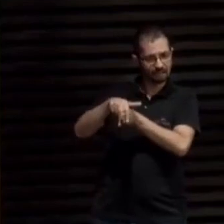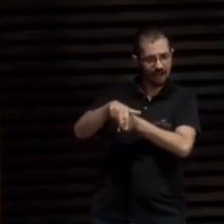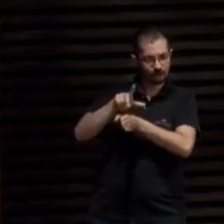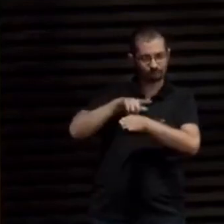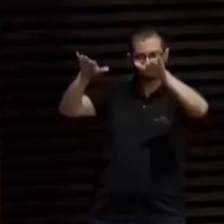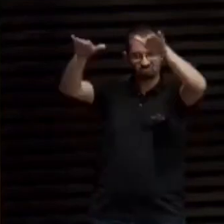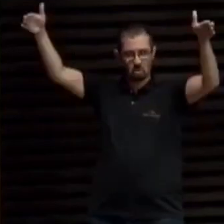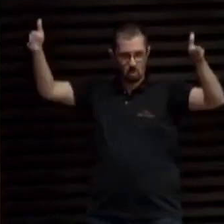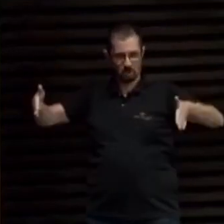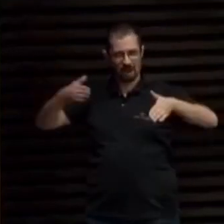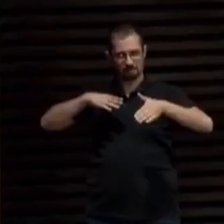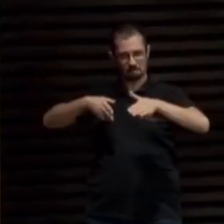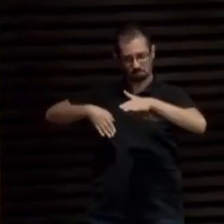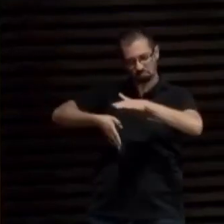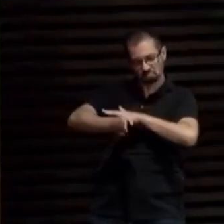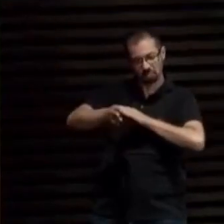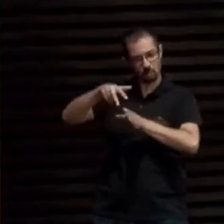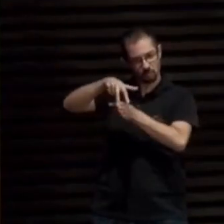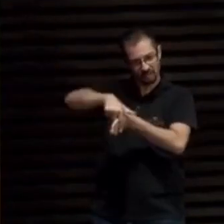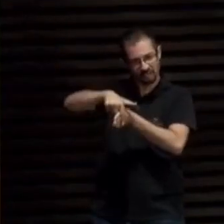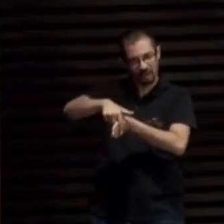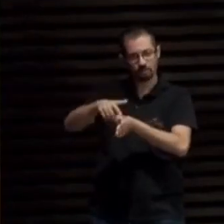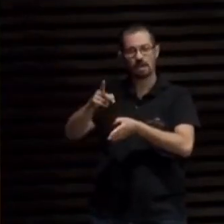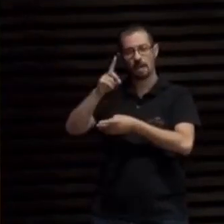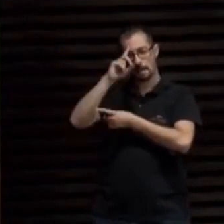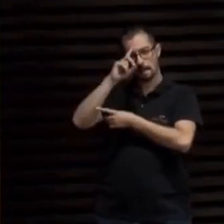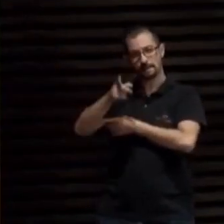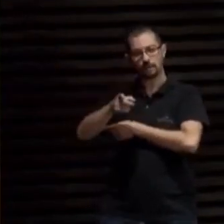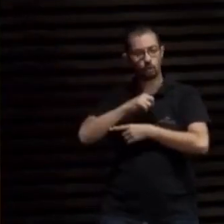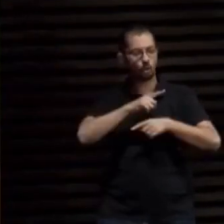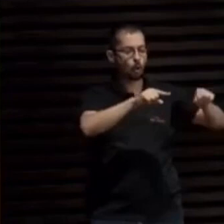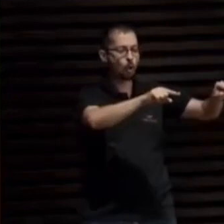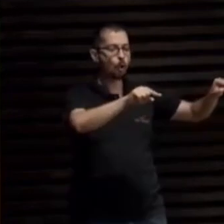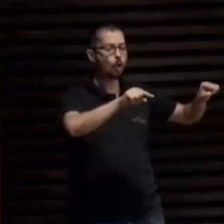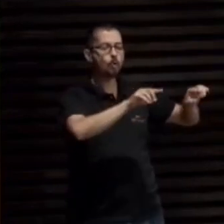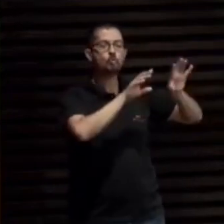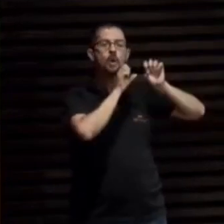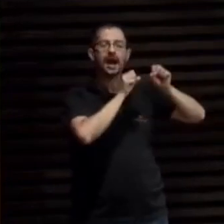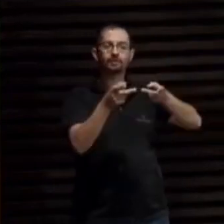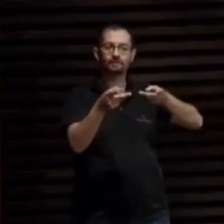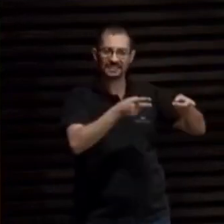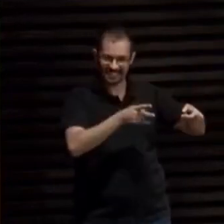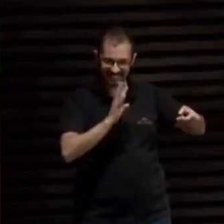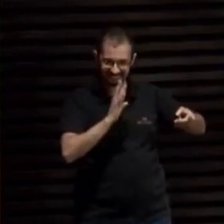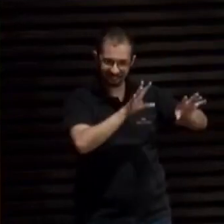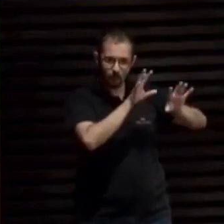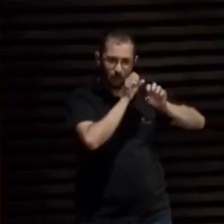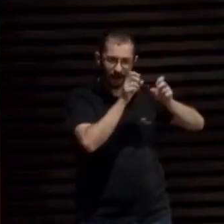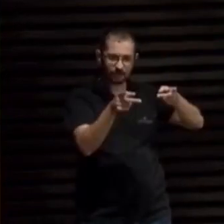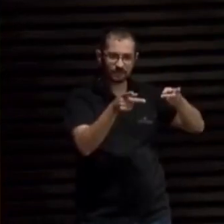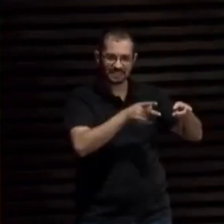estábulo e avisou, mandou colocar no quarto de hóspedes da sua casa e